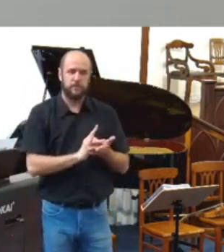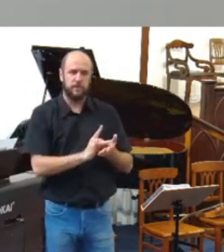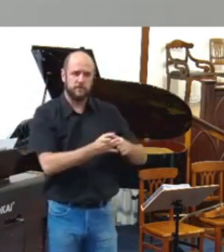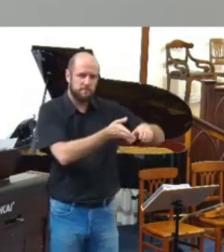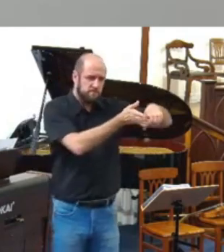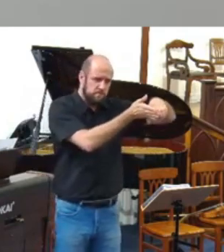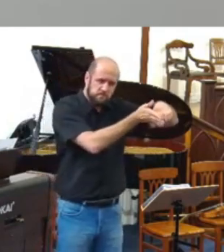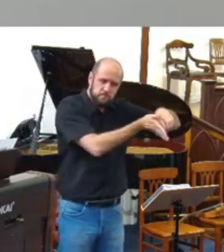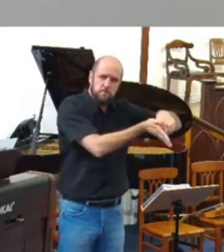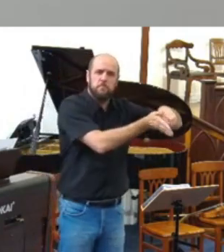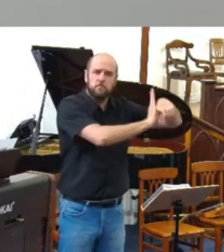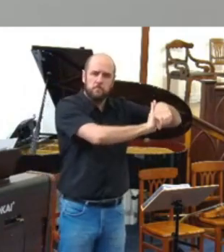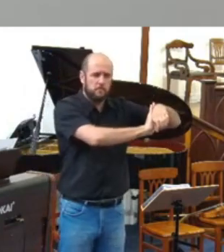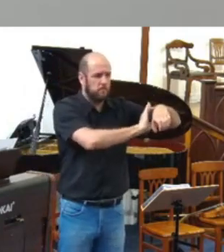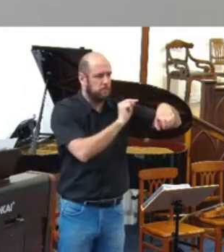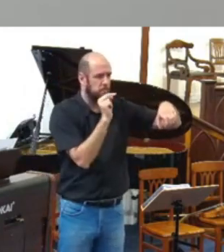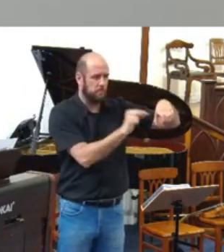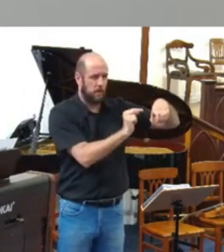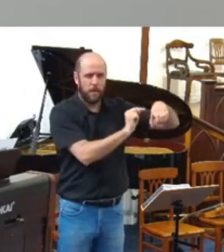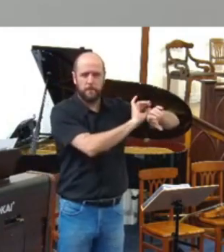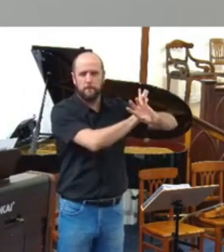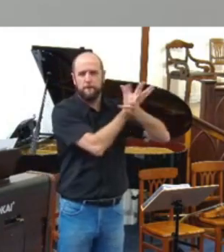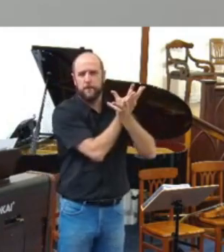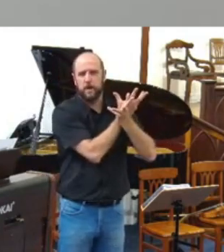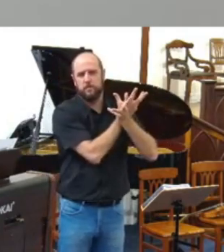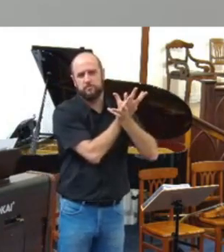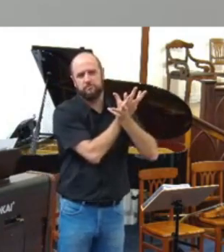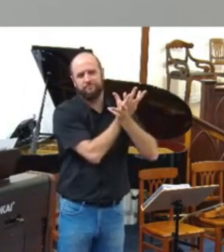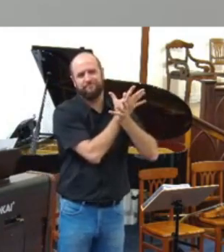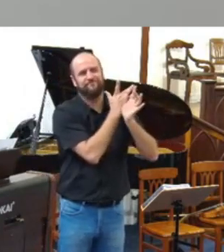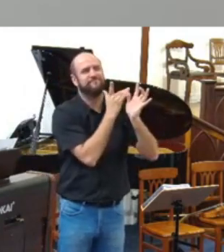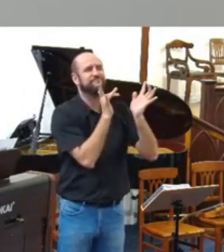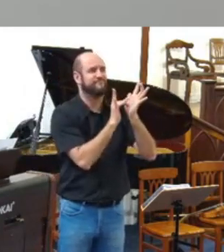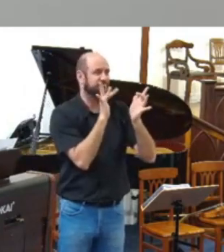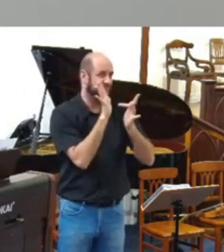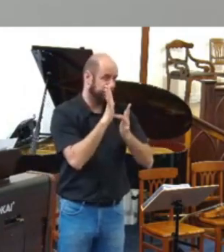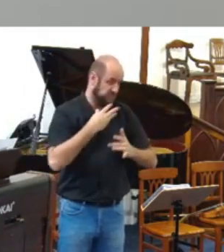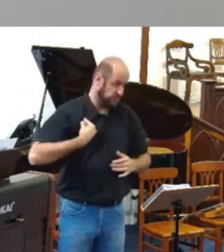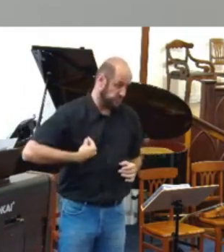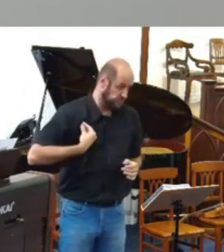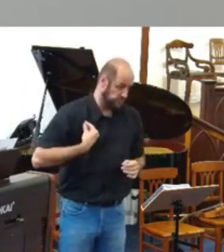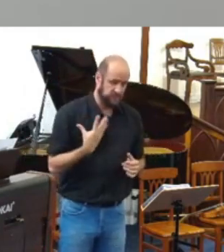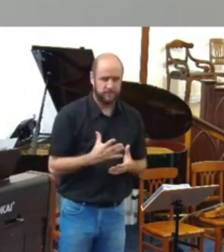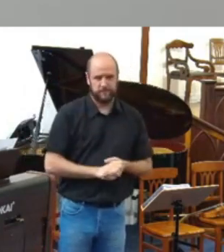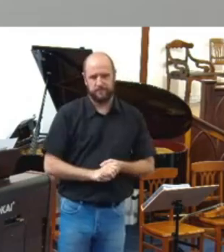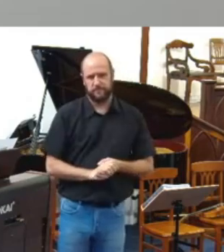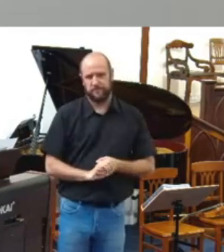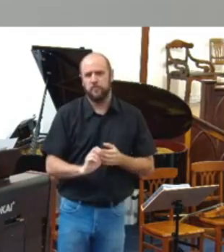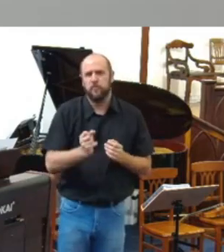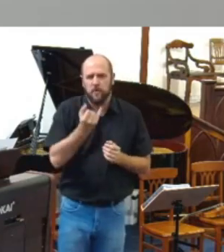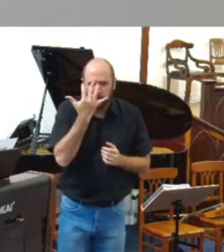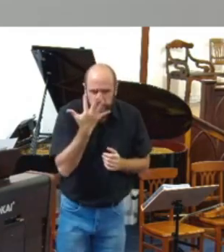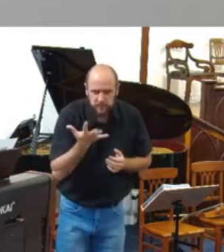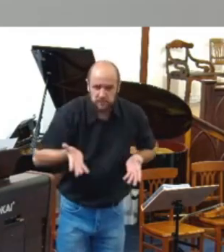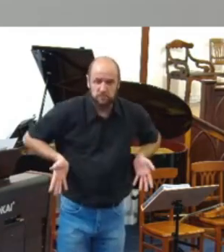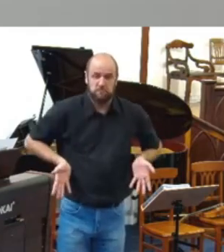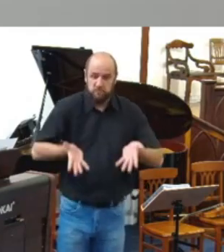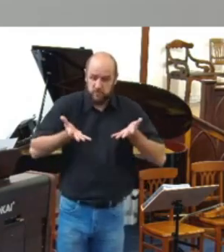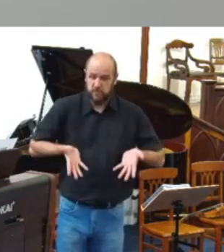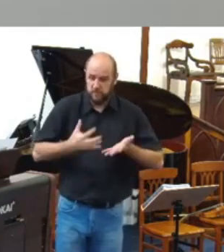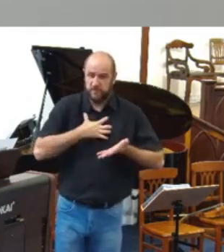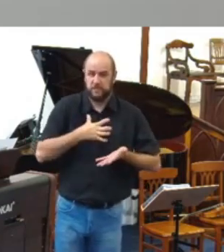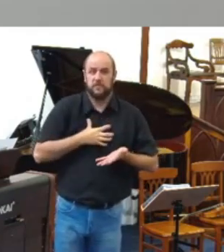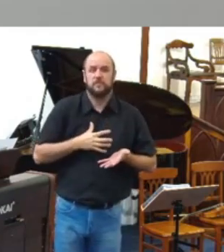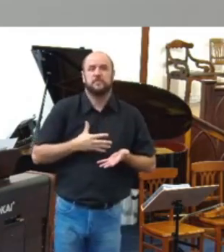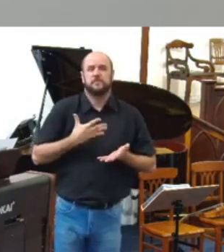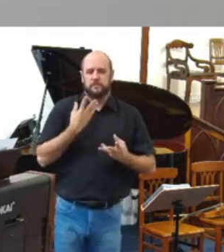está vazio. Por isso Jesus vive. Este fato nos impele a testemunhar. O túmulo